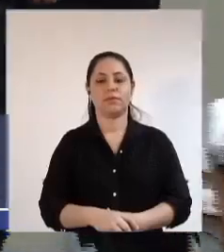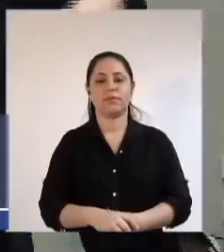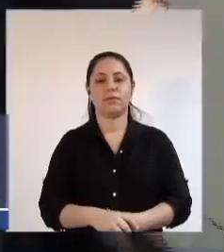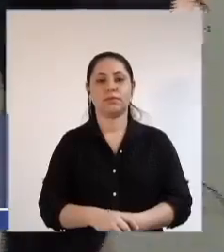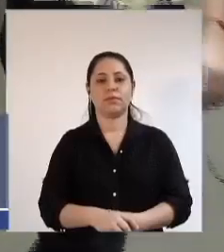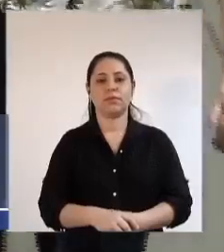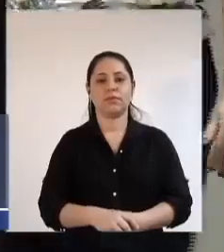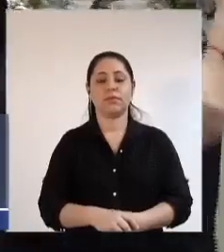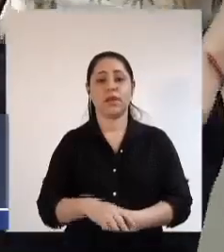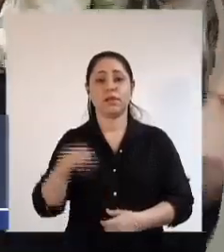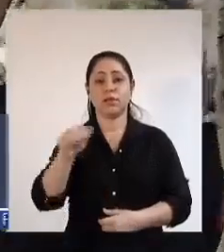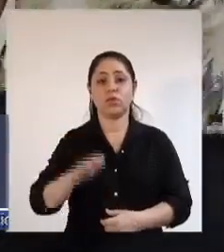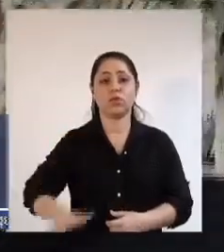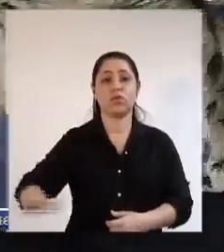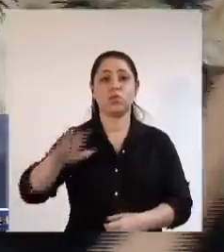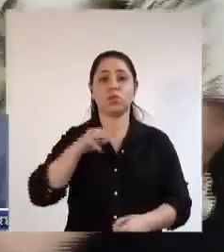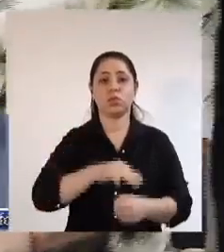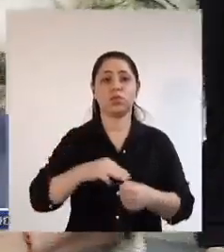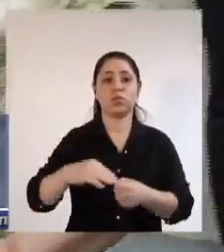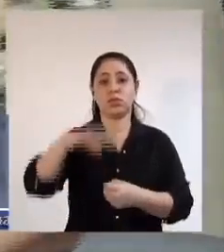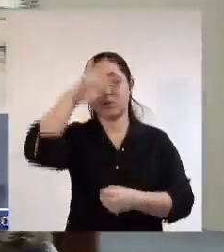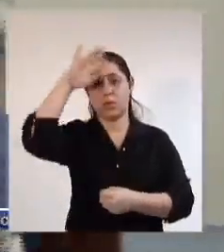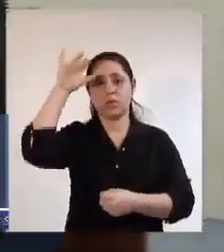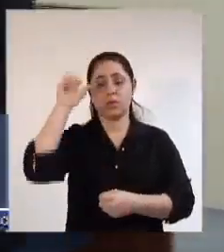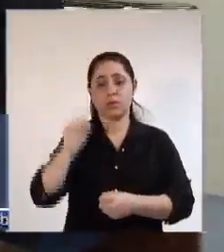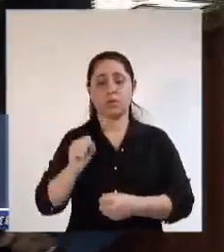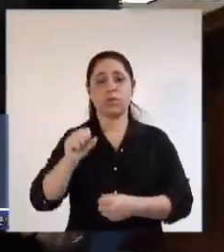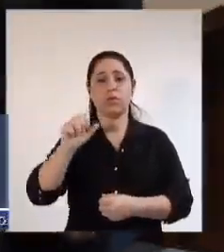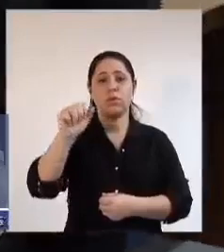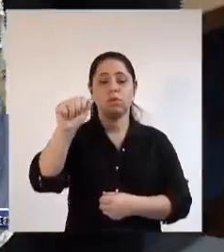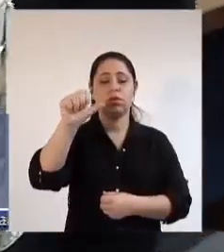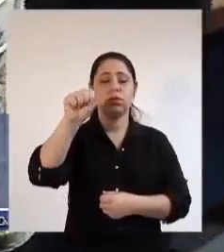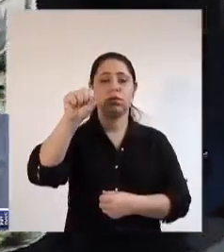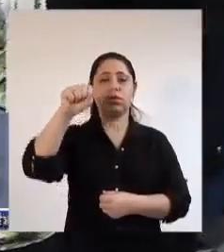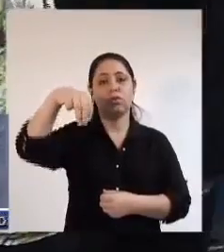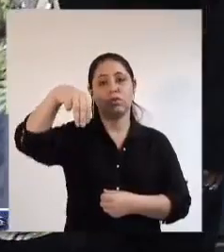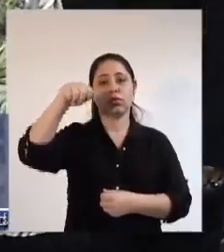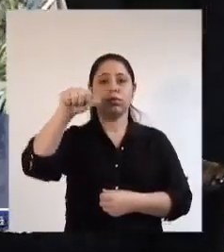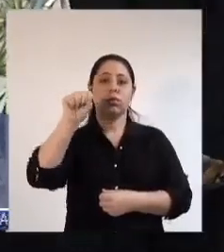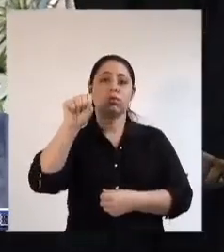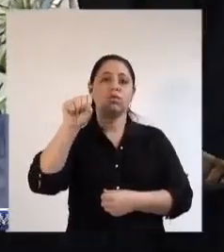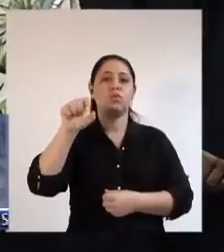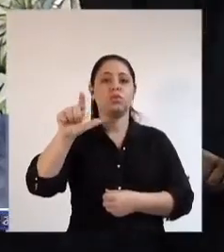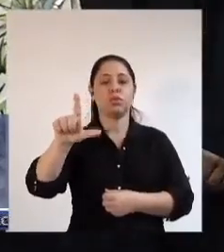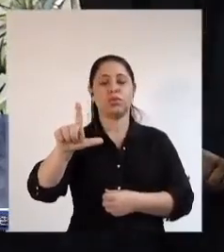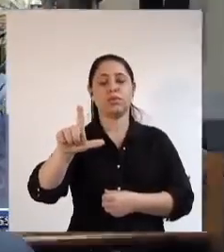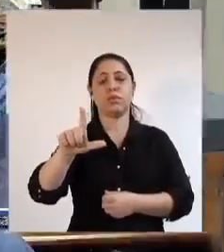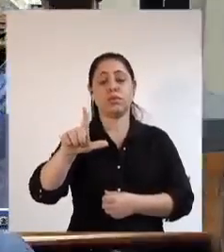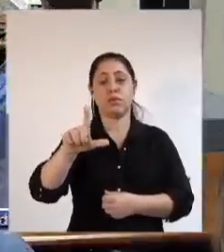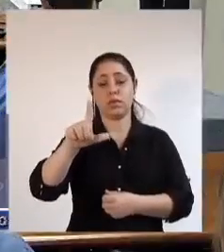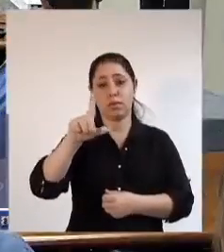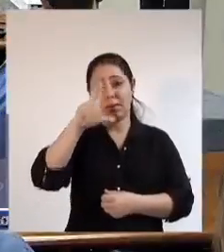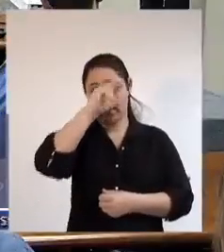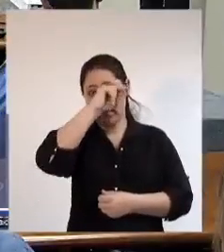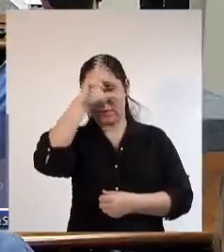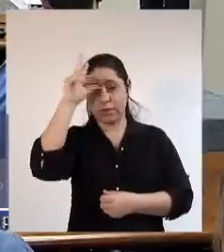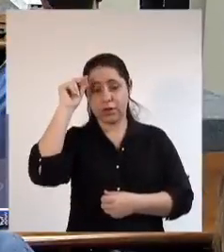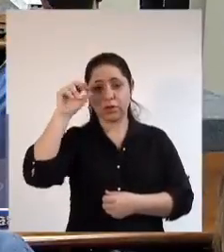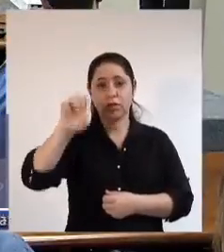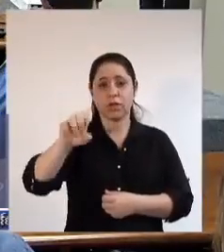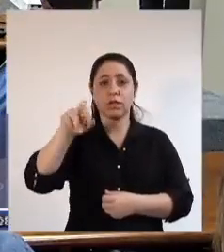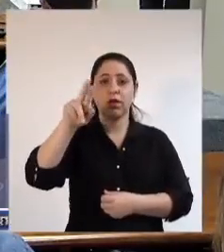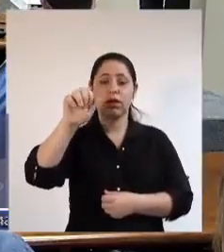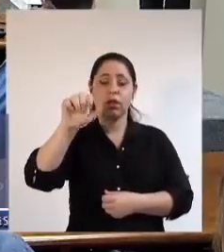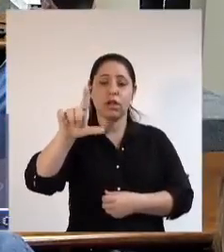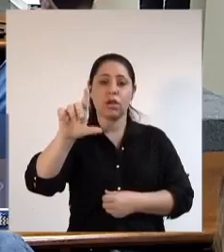pela associação dos municípios de mato grosso do sul assomasul titular prefeito eraldo jorge leite e suplente